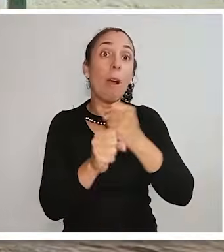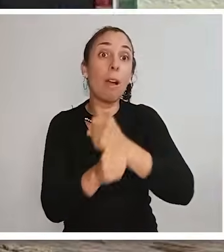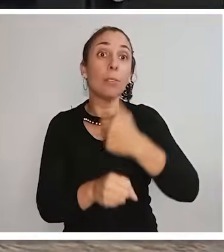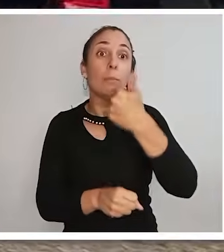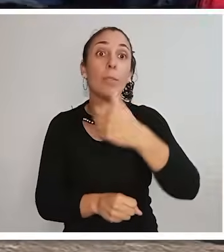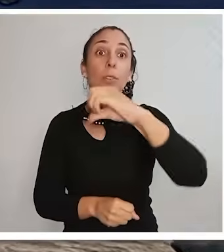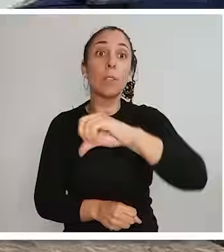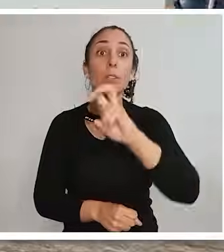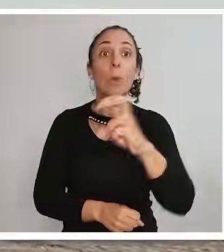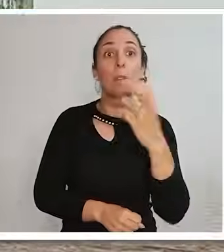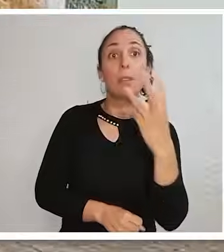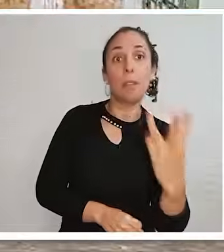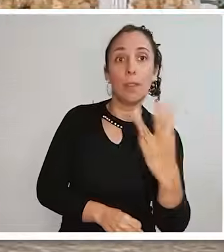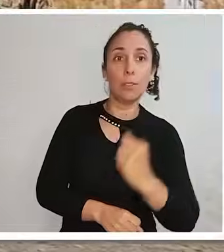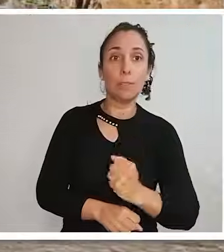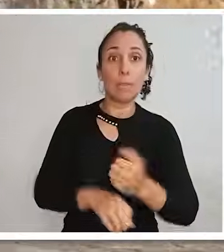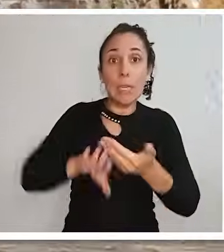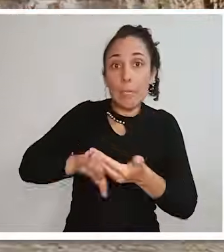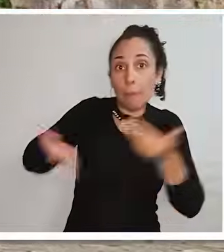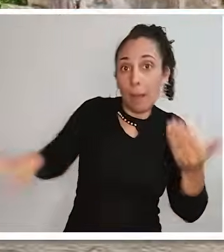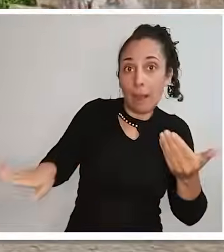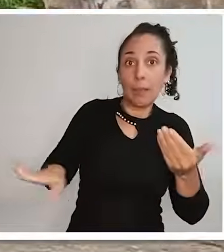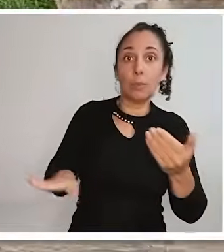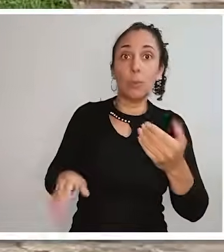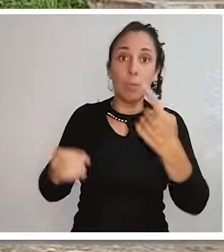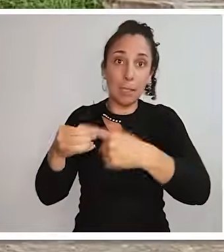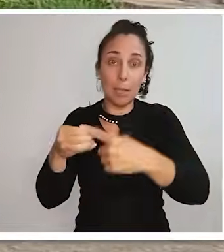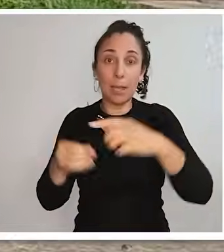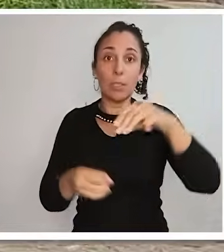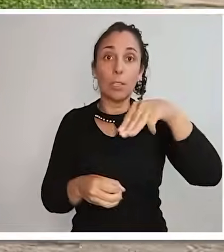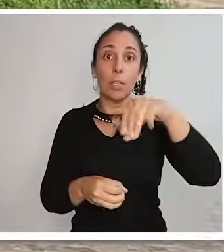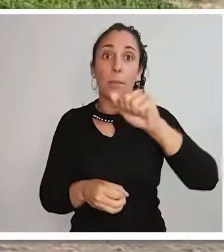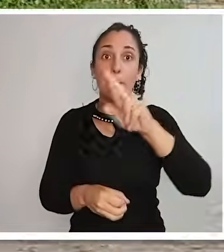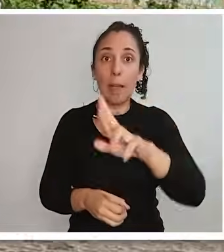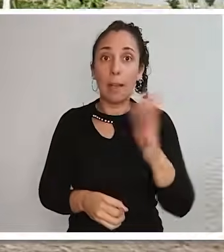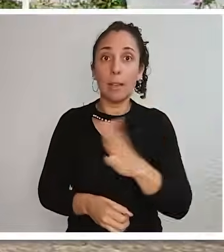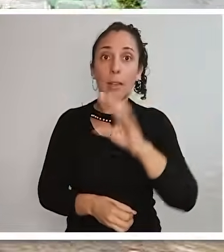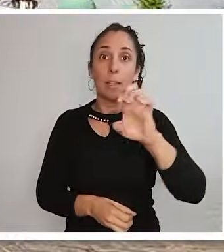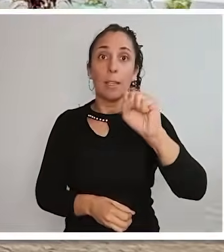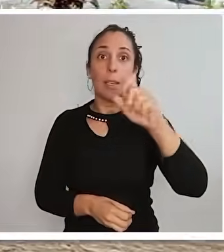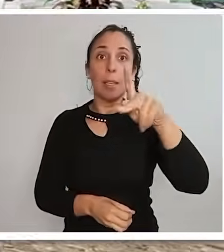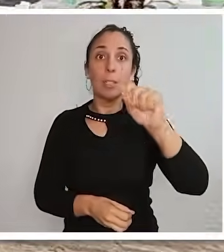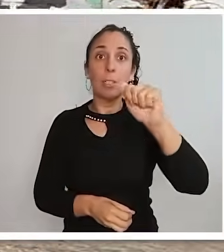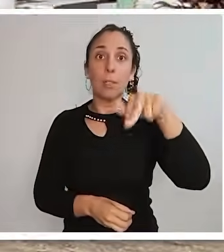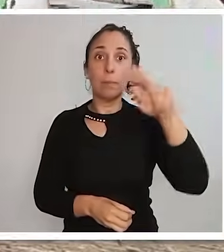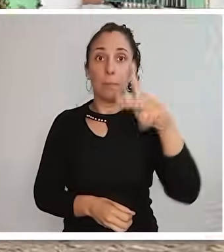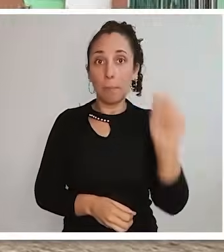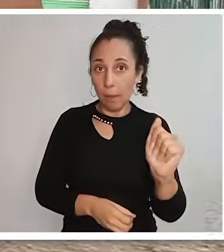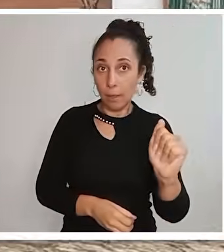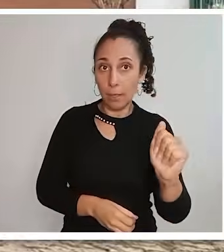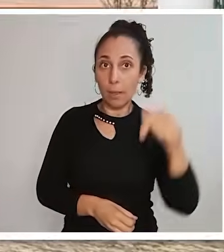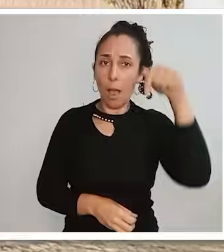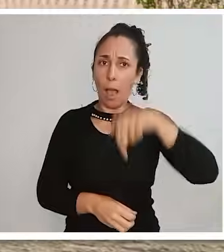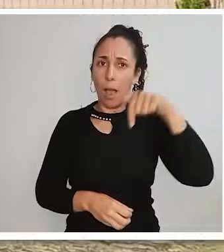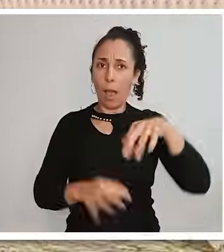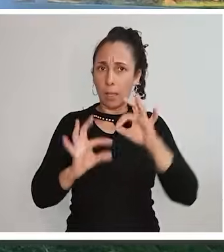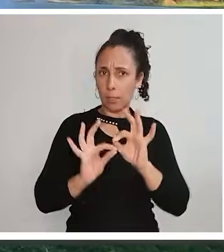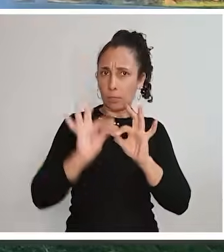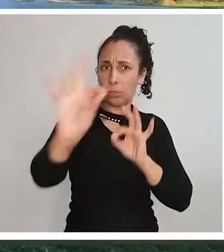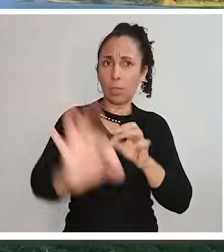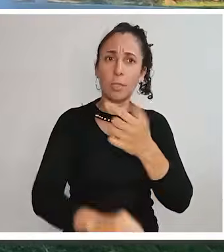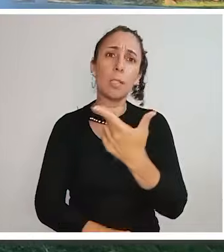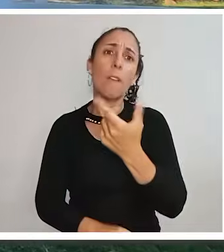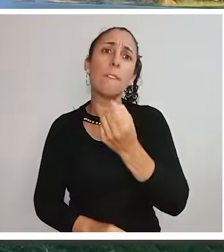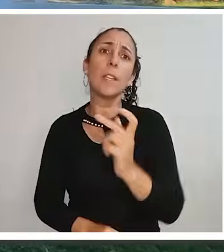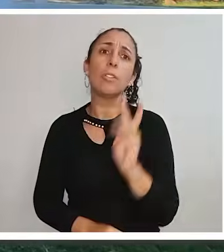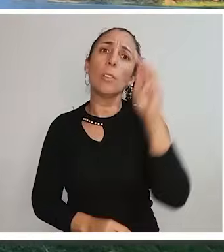ano de 1953. No dia 12 de dezembro, para ser mais exato, foi quando Chiador se emancipou do município de Mar de Espanha, que